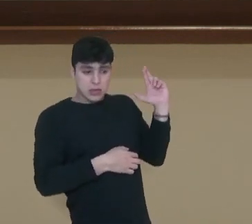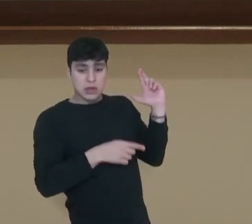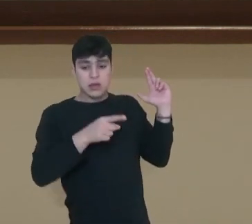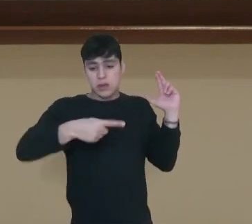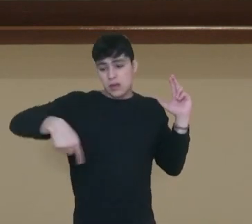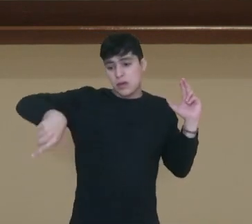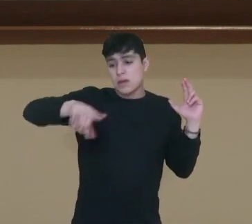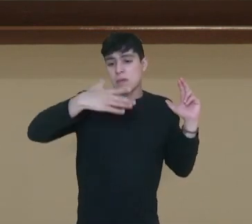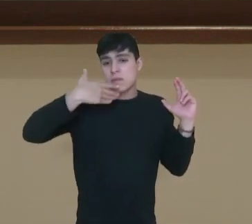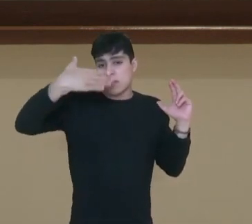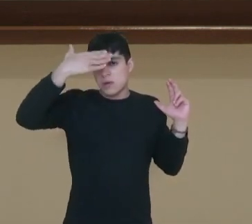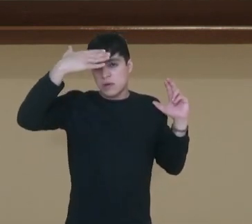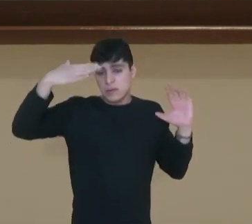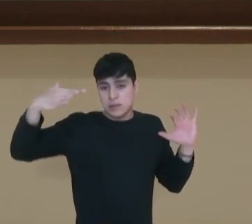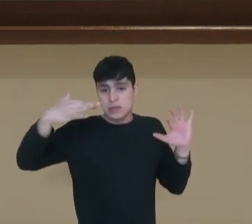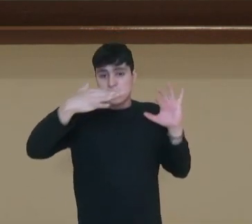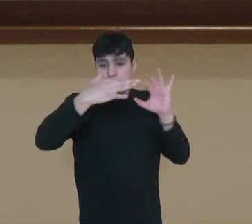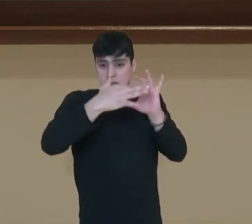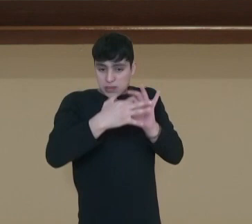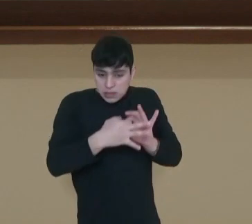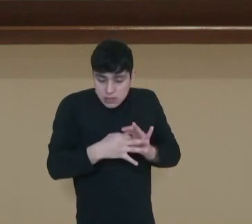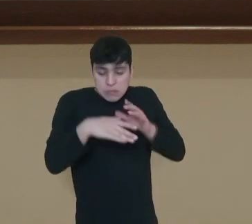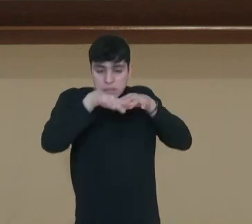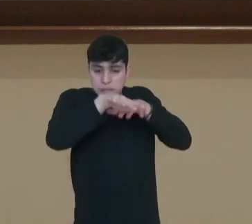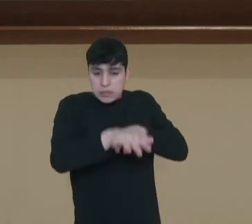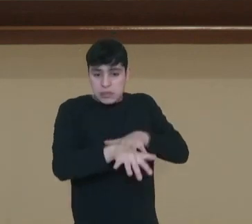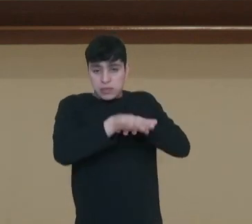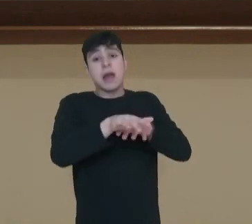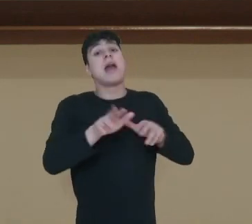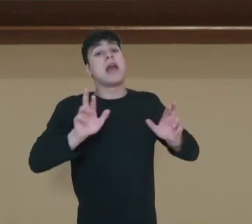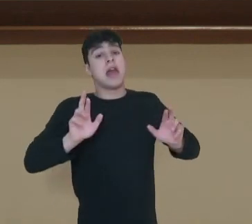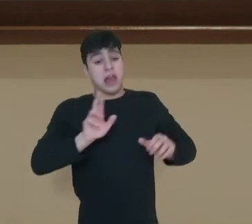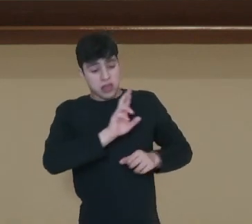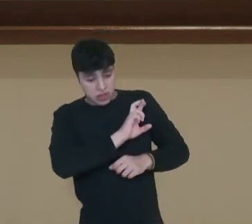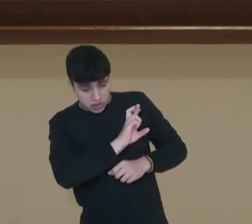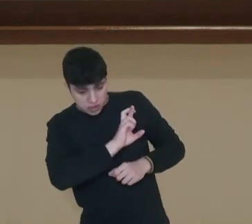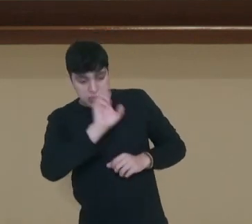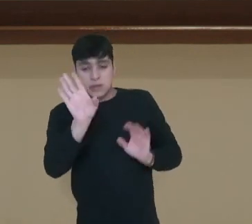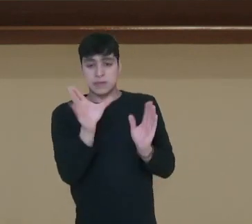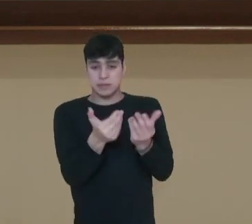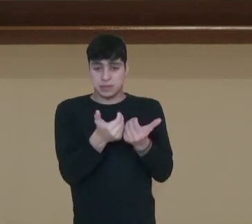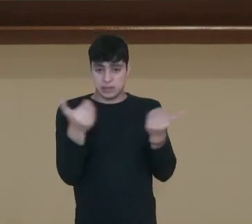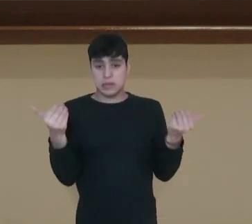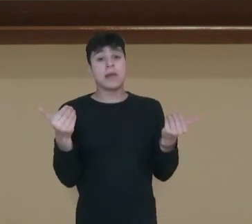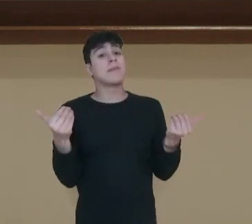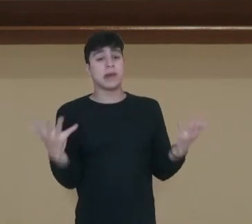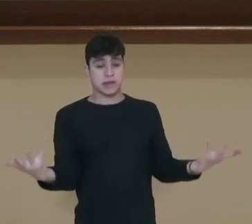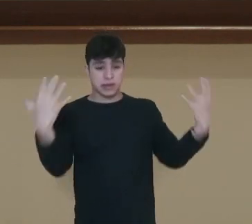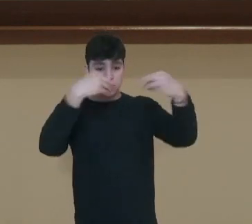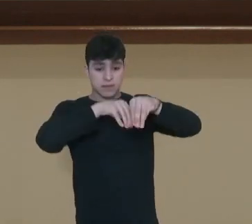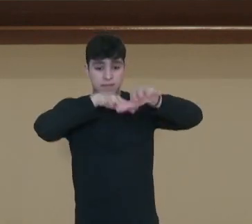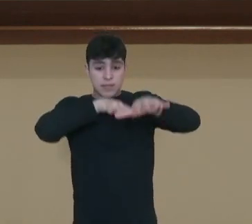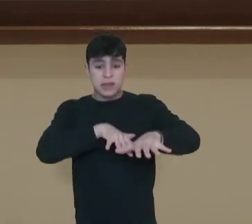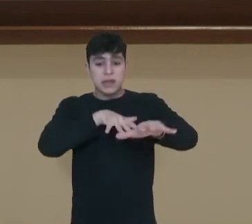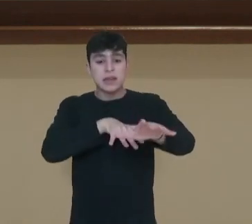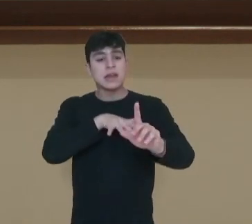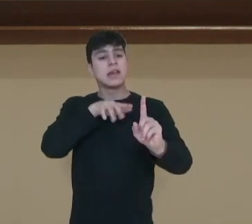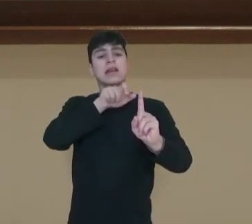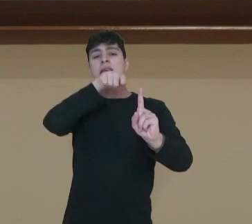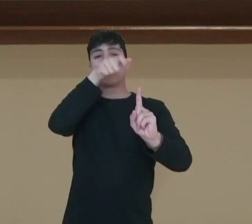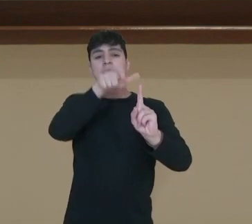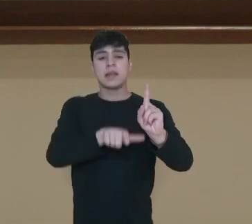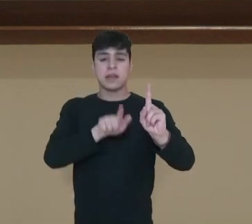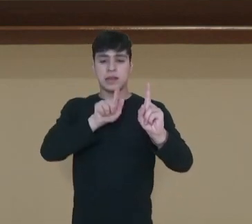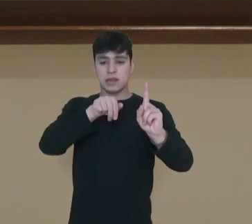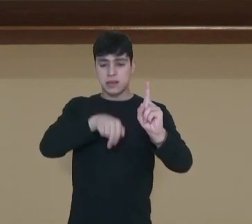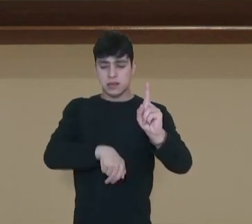os muçulmanos, duas religiões diversas que participaram do mesmo protesto. Foi Gandhi quem conseguiu isso, então, na